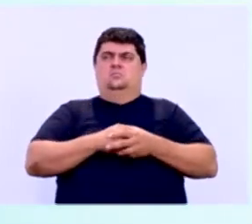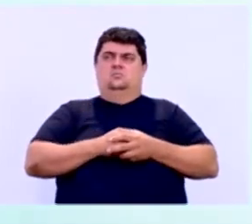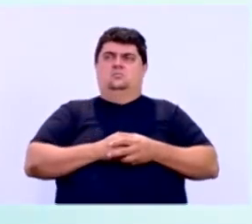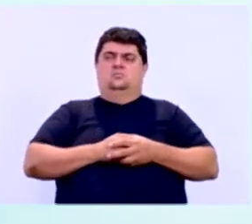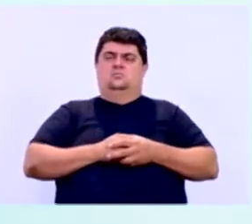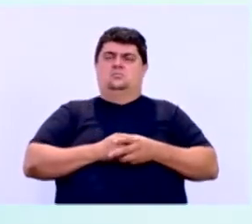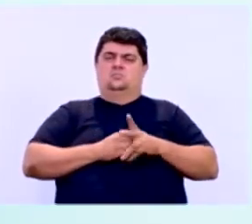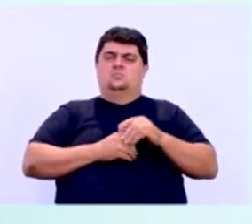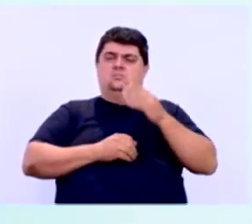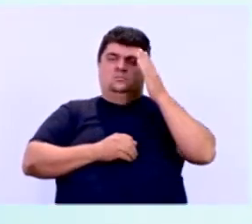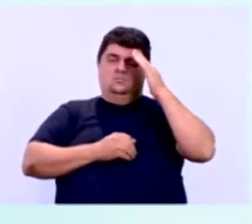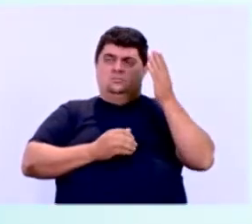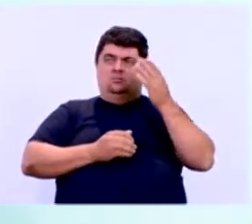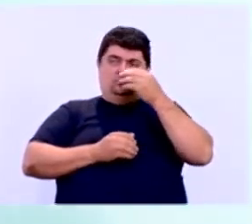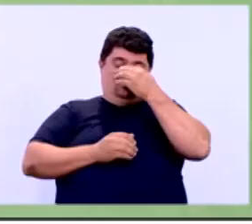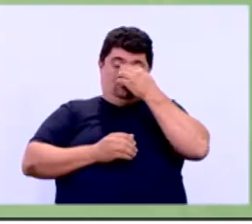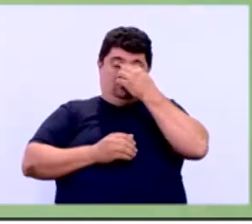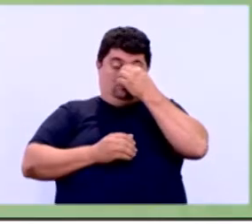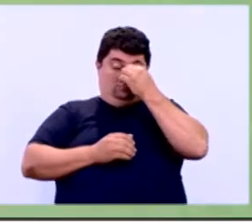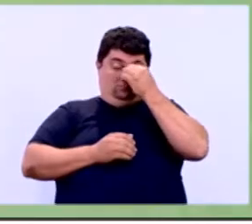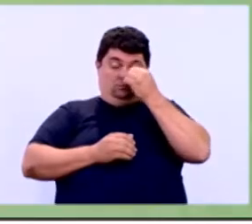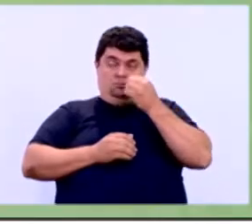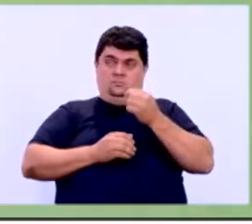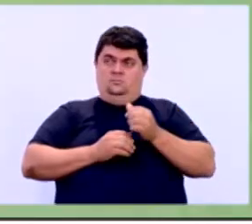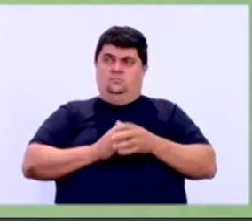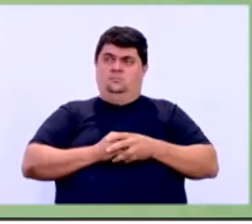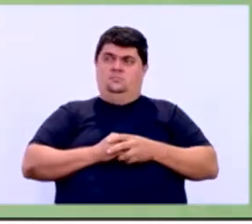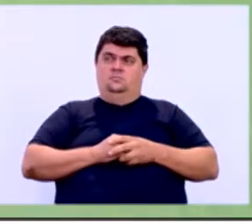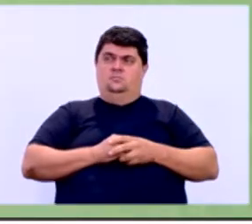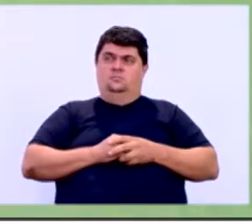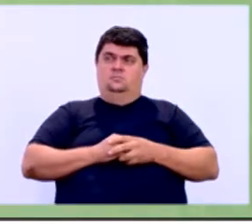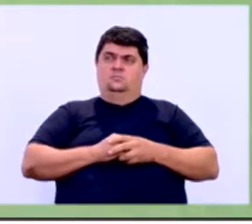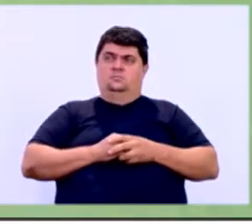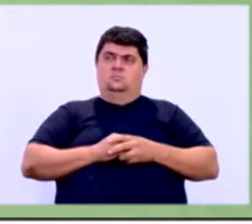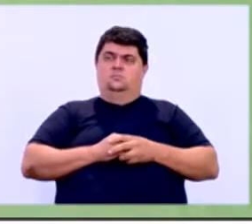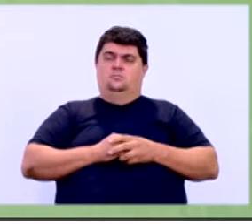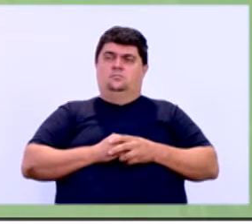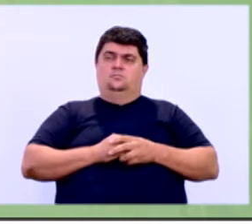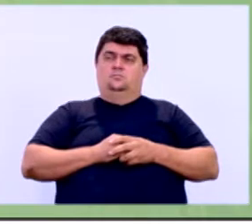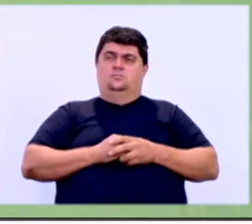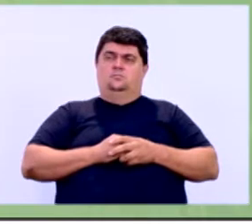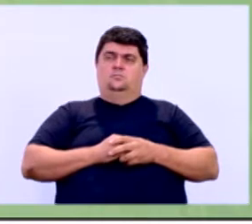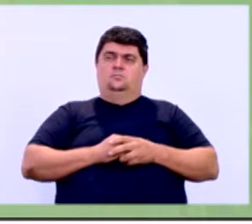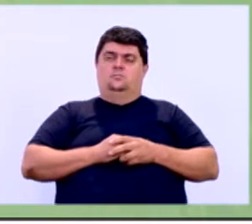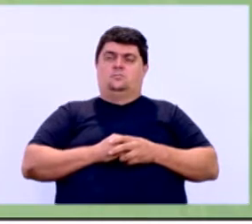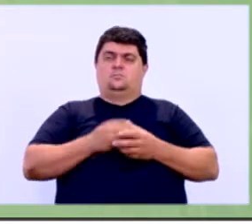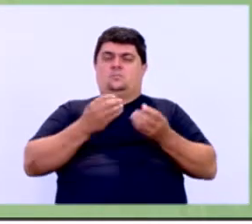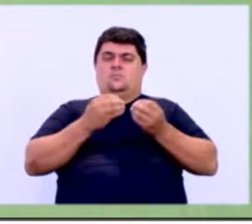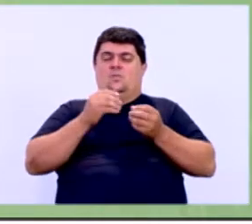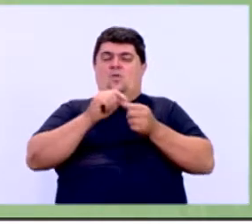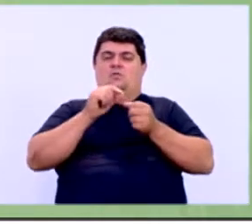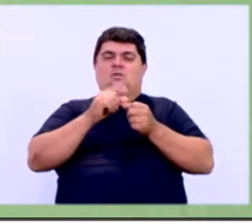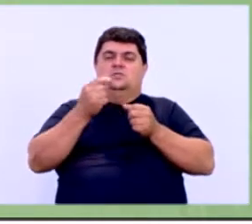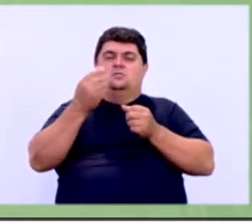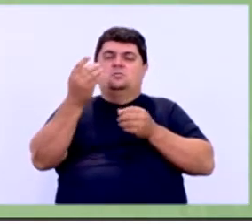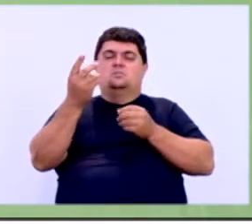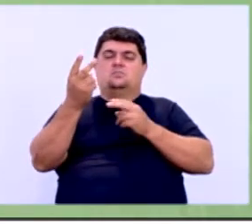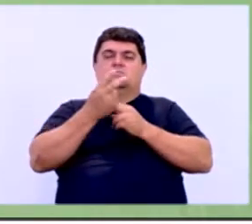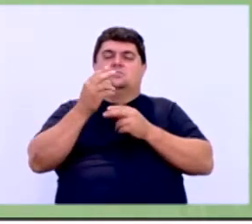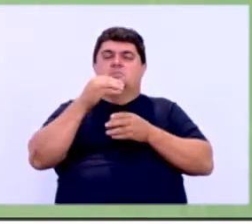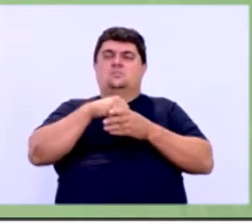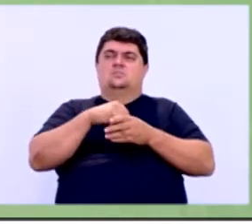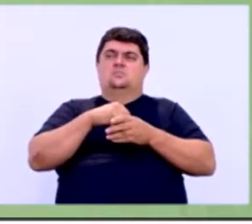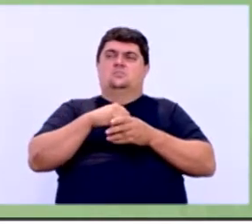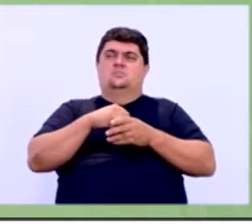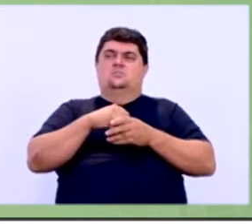Vamos entender como ele faz a obtenção, né, o financiamento interno. Olha só, o